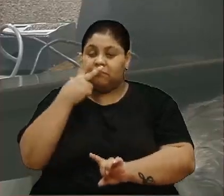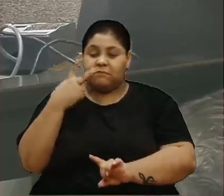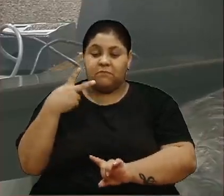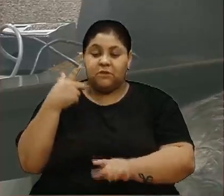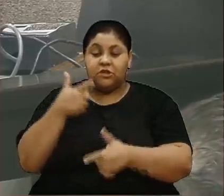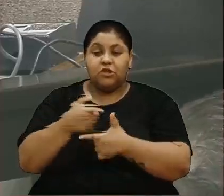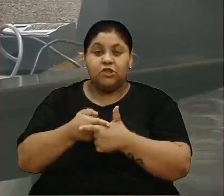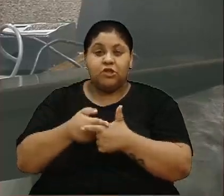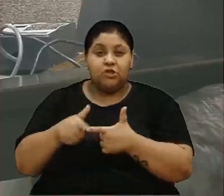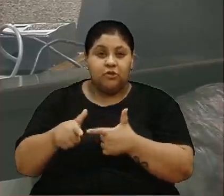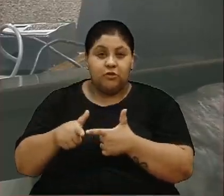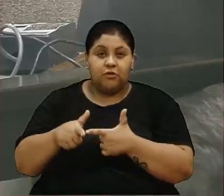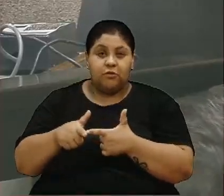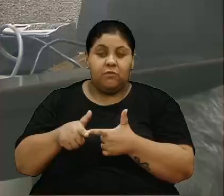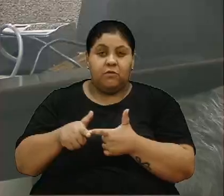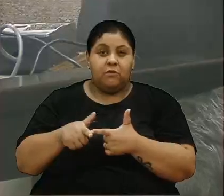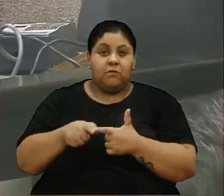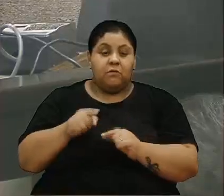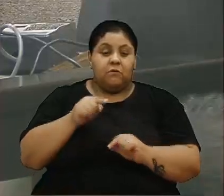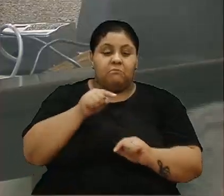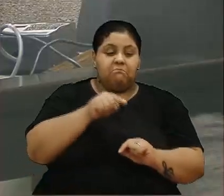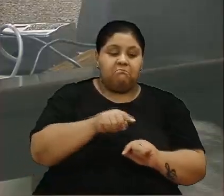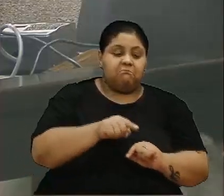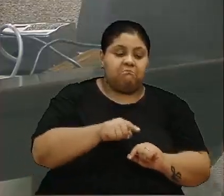dividida entre a situação